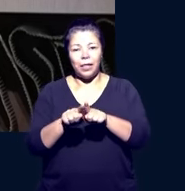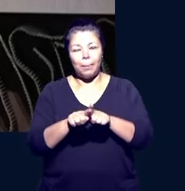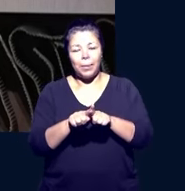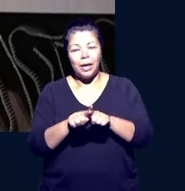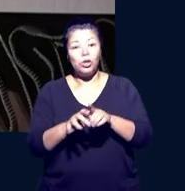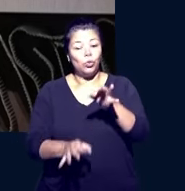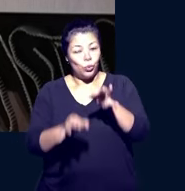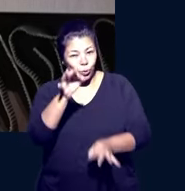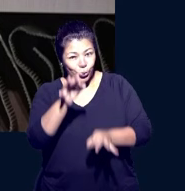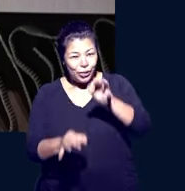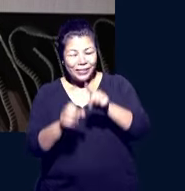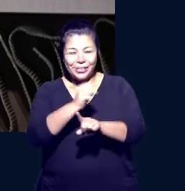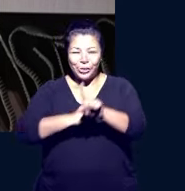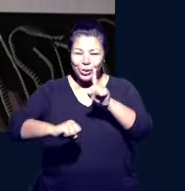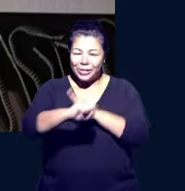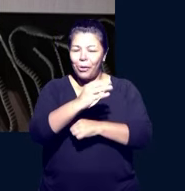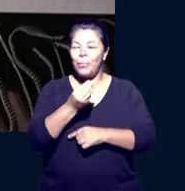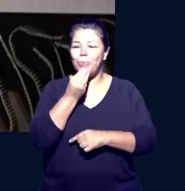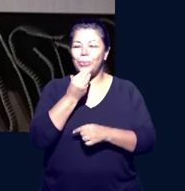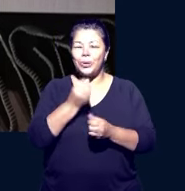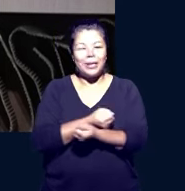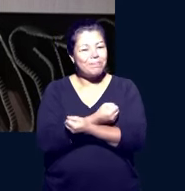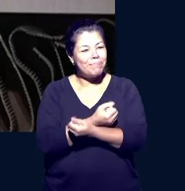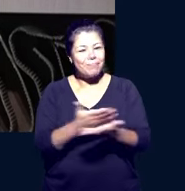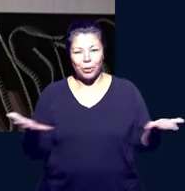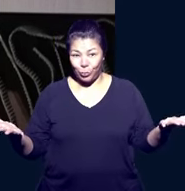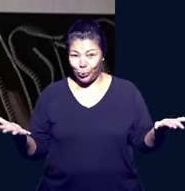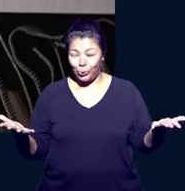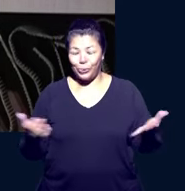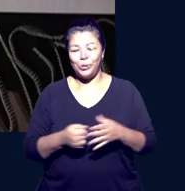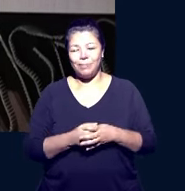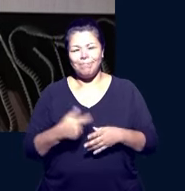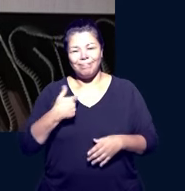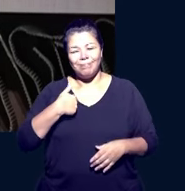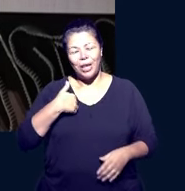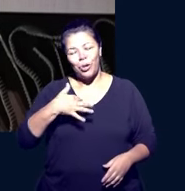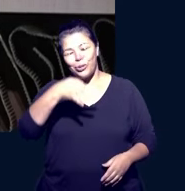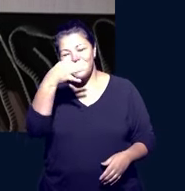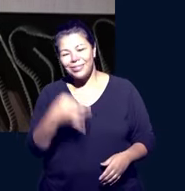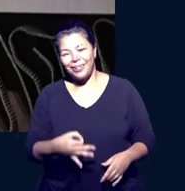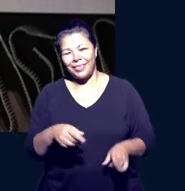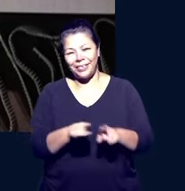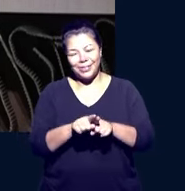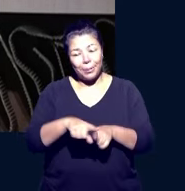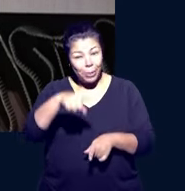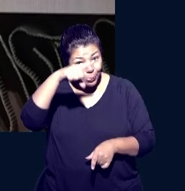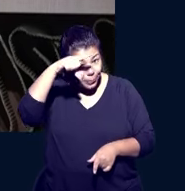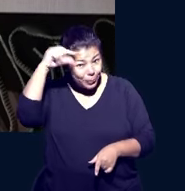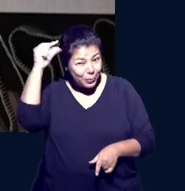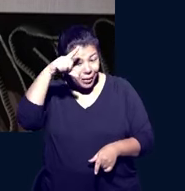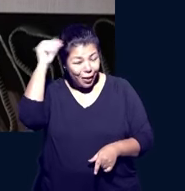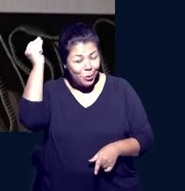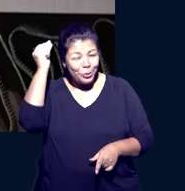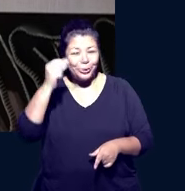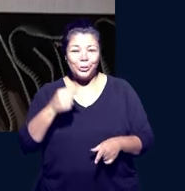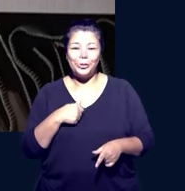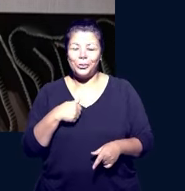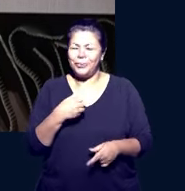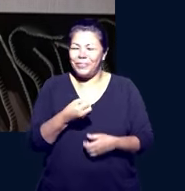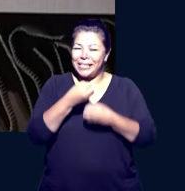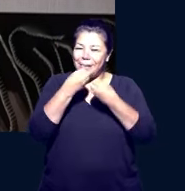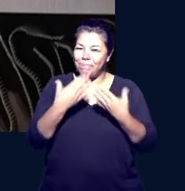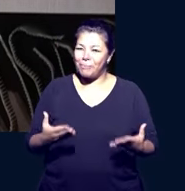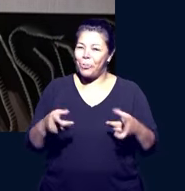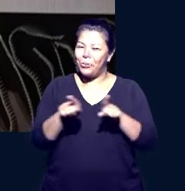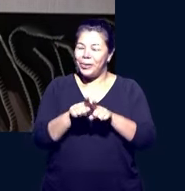social e oportunidade para todos e eu tenho certeza que o ministro Barroso vai ser um vento de